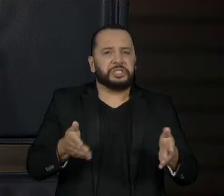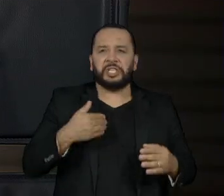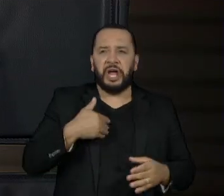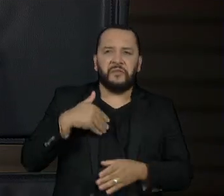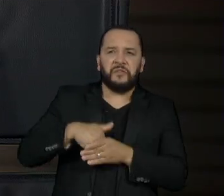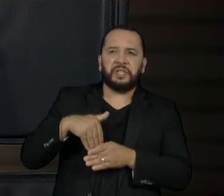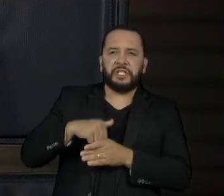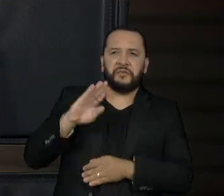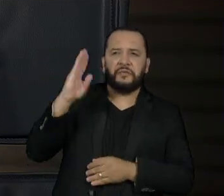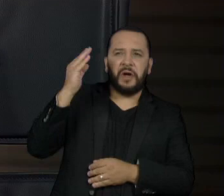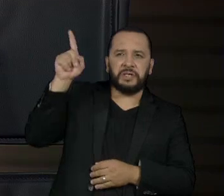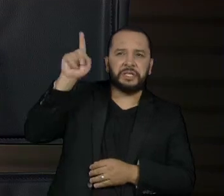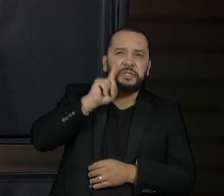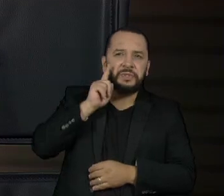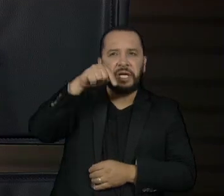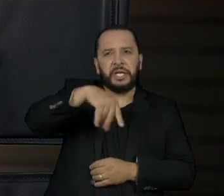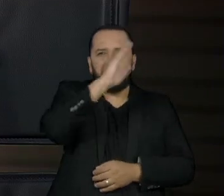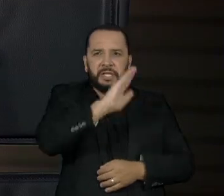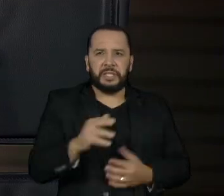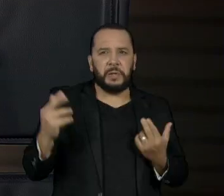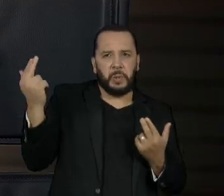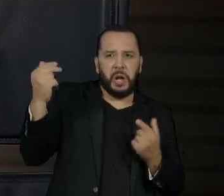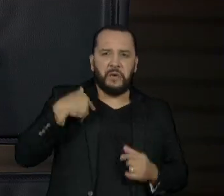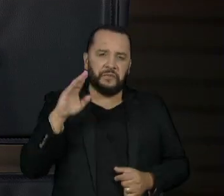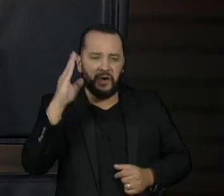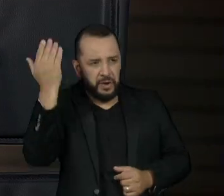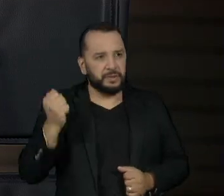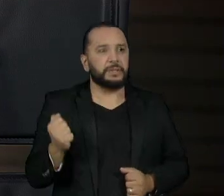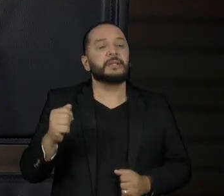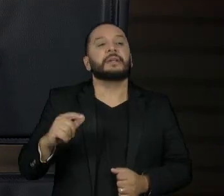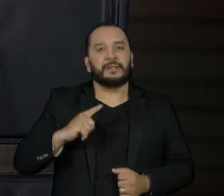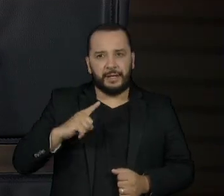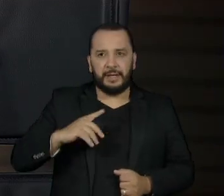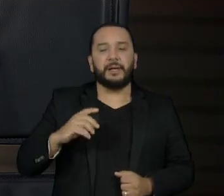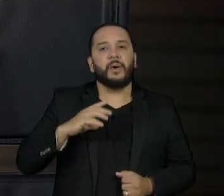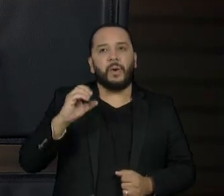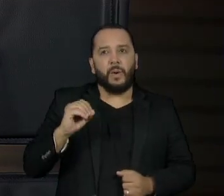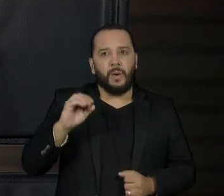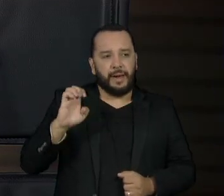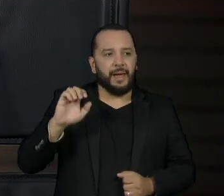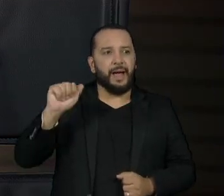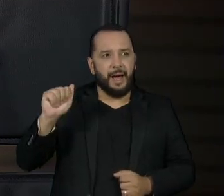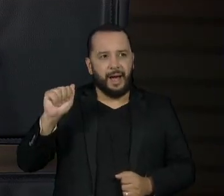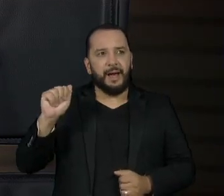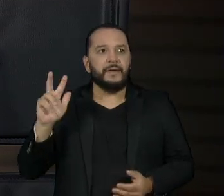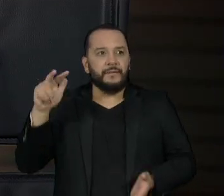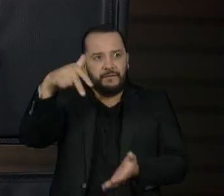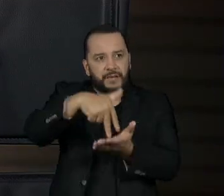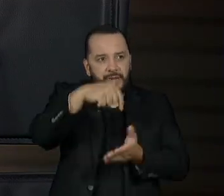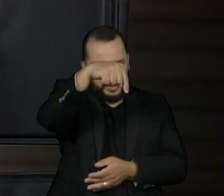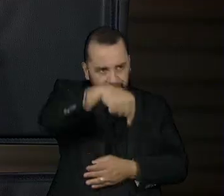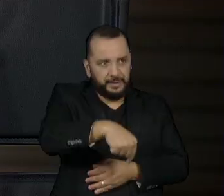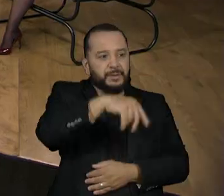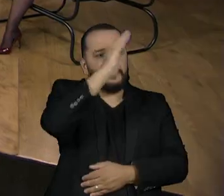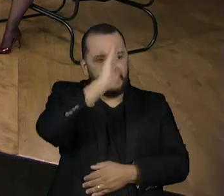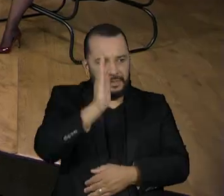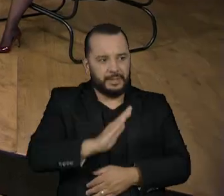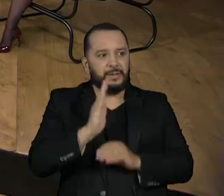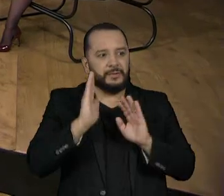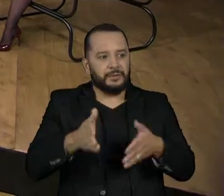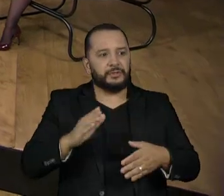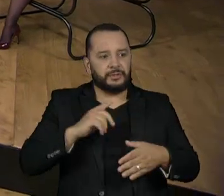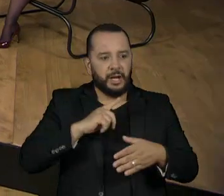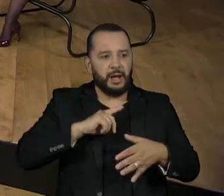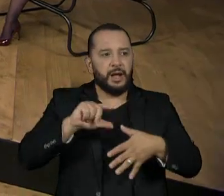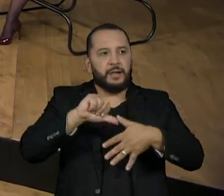Estados Americanos, que veio supervisionar as eleições do Brasil, congratulou o TSE pelo pleito, que foi extremamente democrático